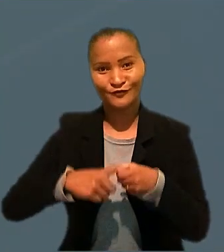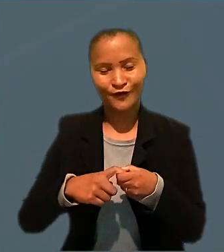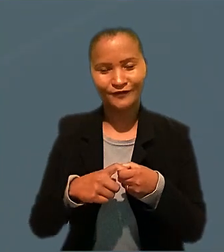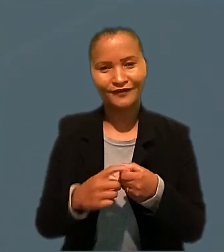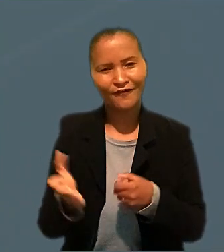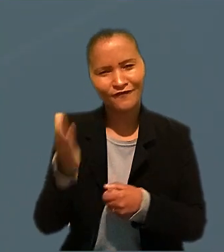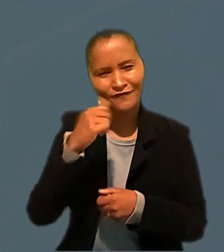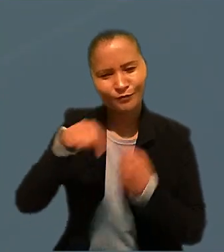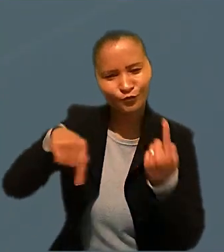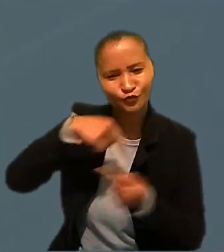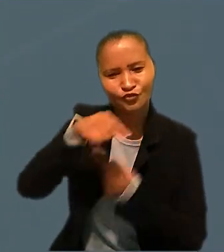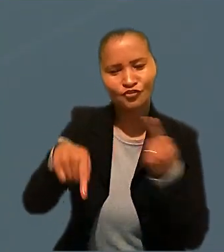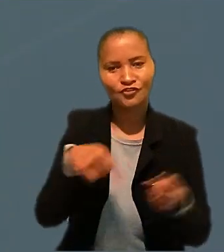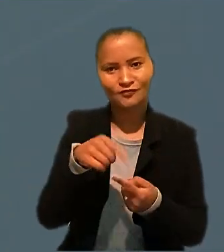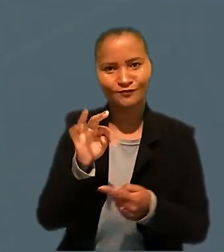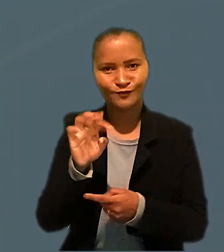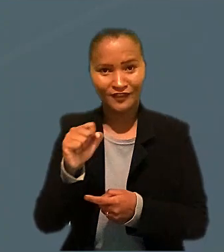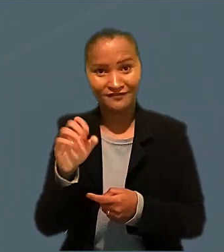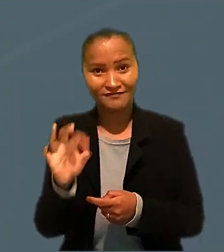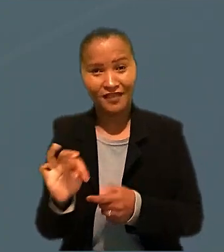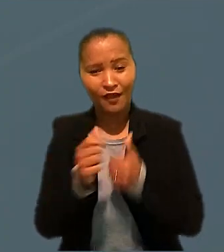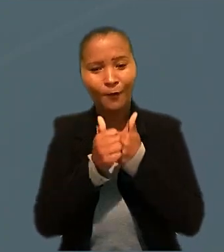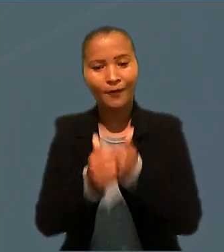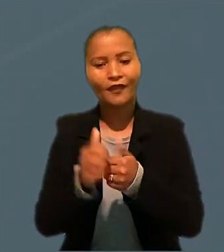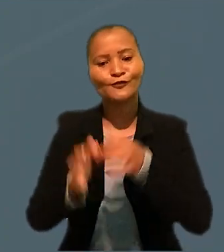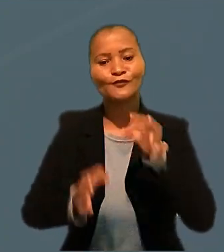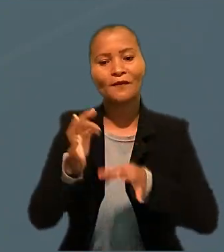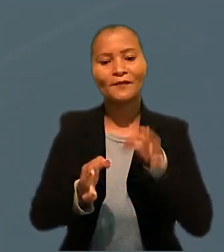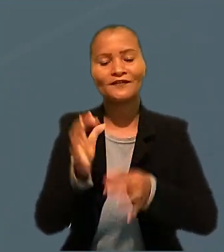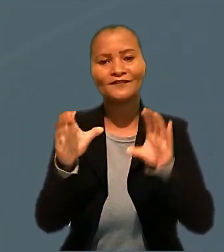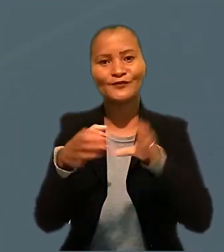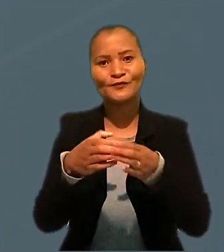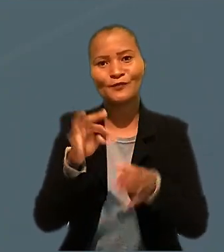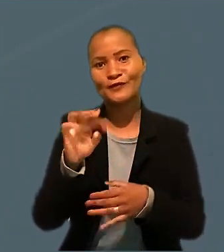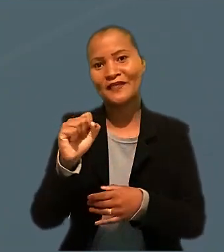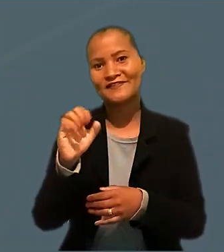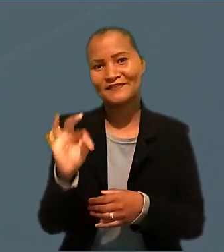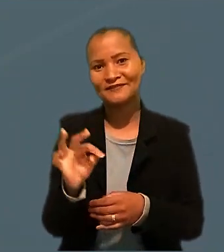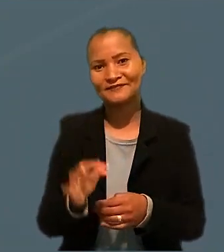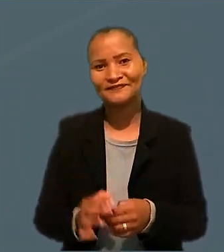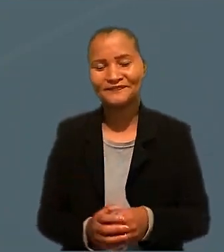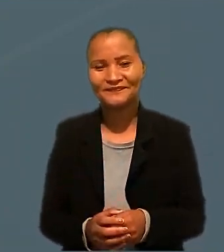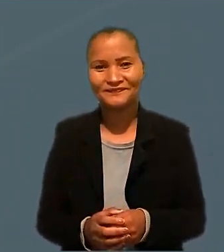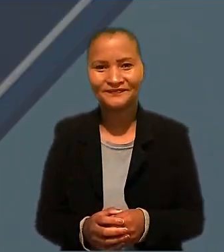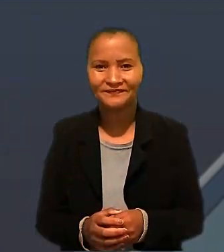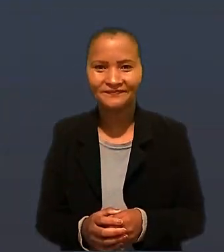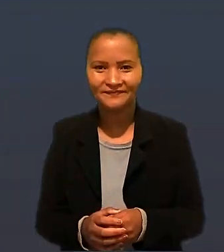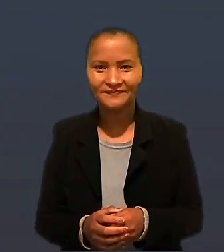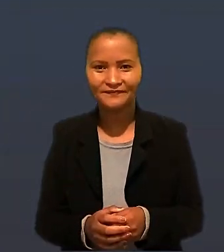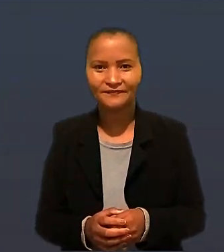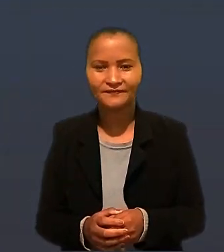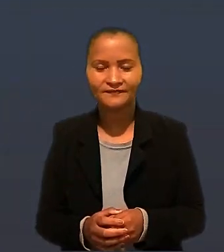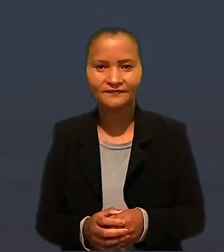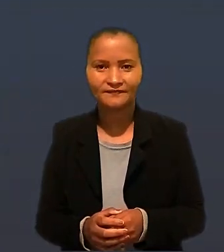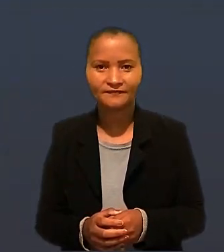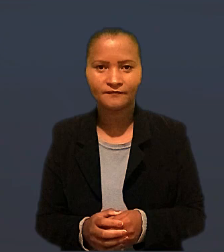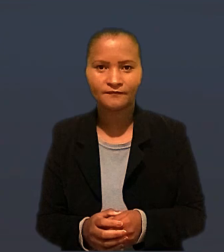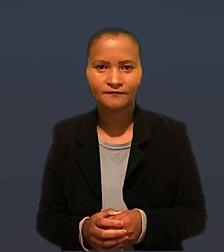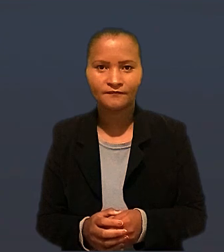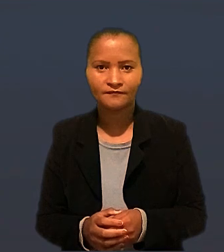Estamos de volta, vamos fazer um giro pelo tribunal e acompanhar os julgamentos das turmas do TST.